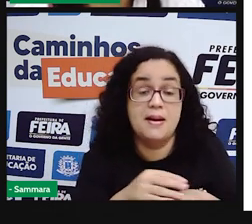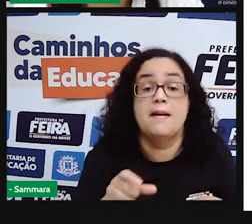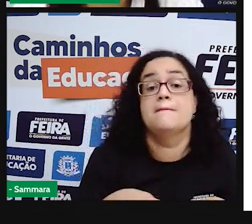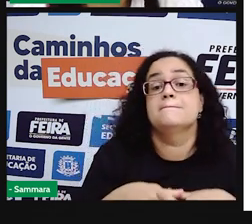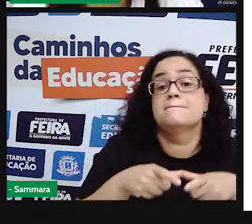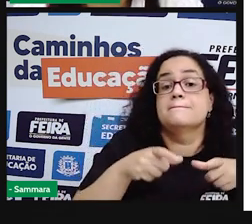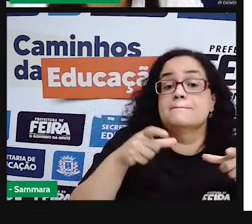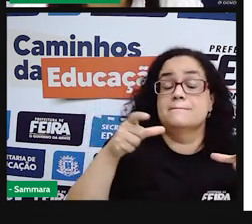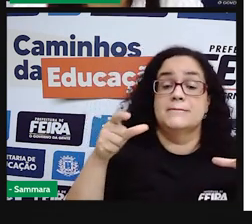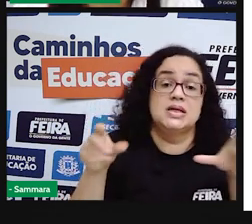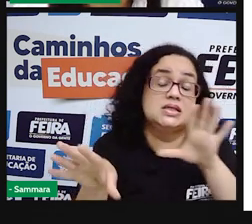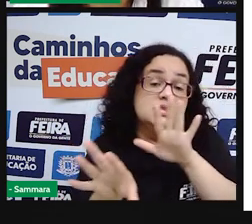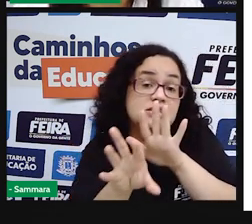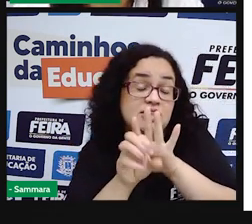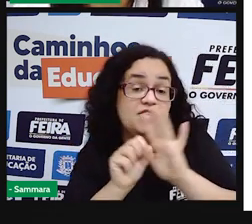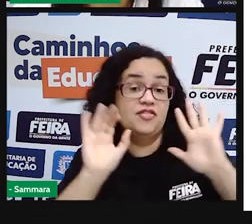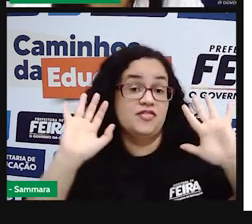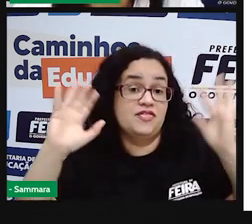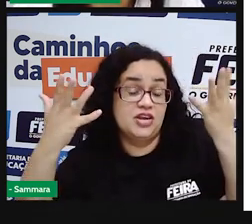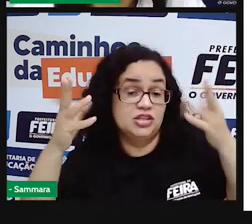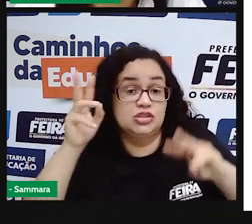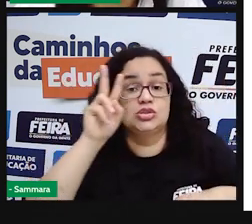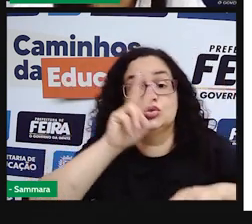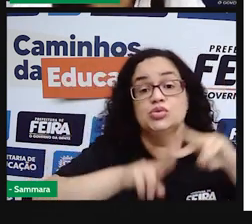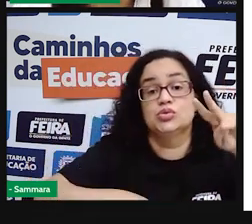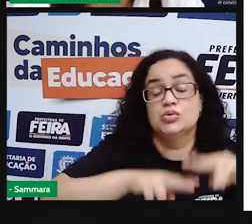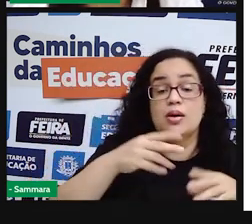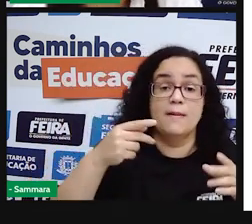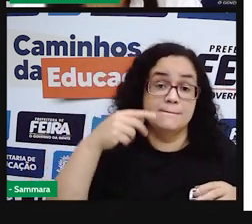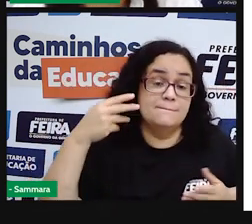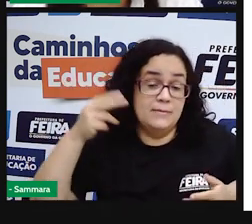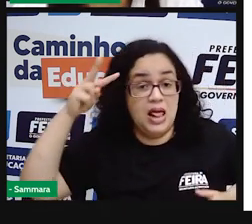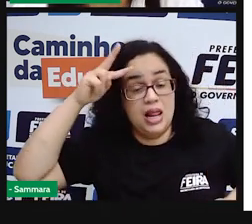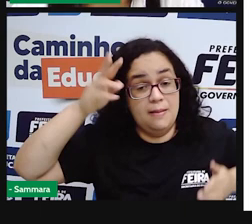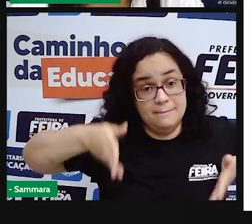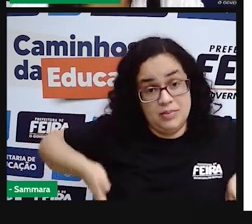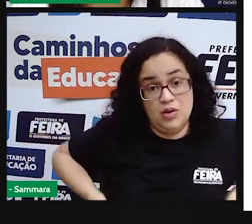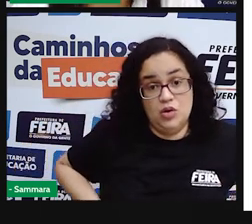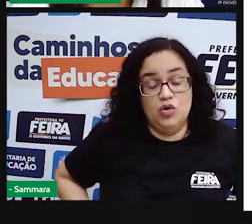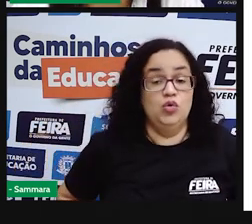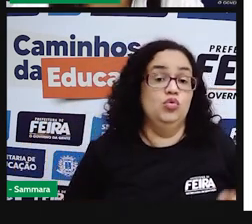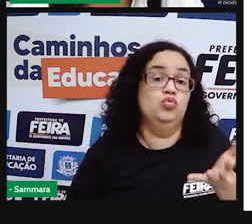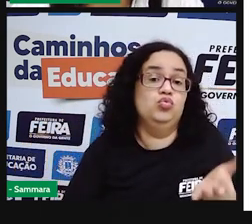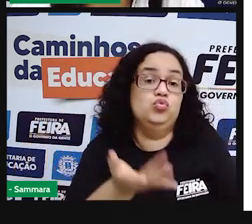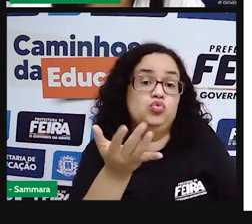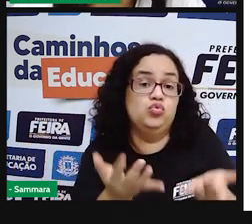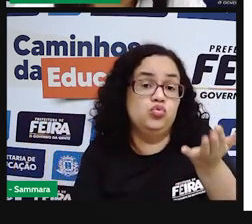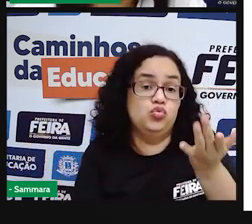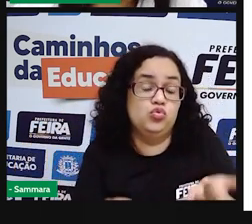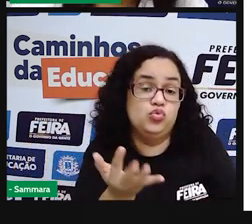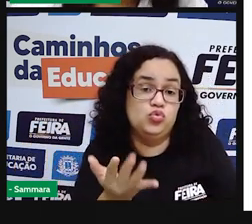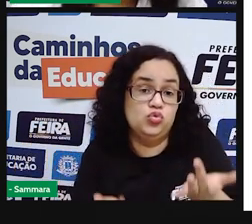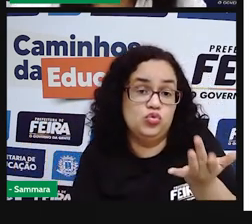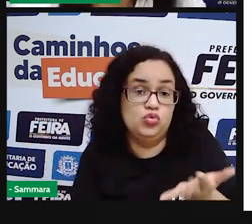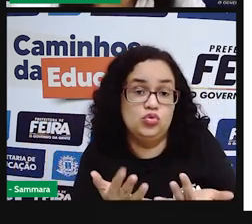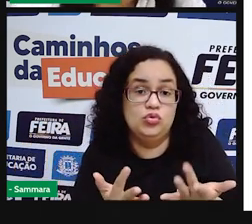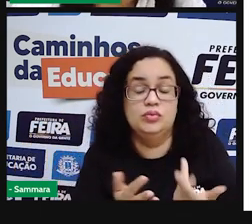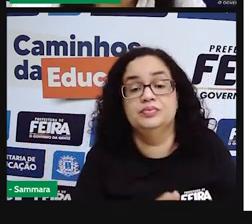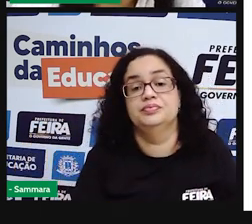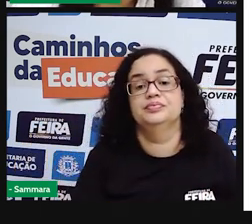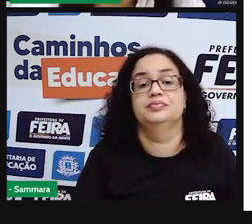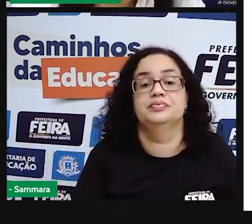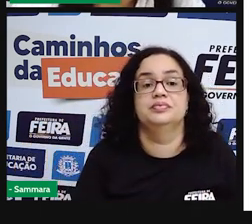das festas juninas lembra o meu nascimento. A fogueira, mastro, os fogos.